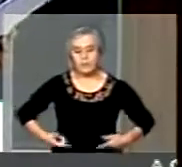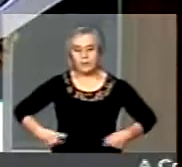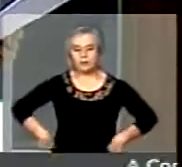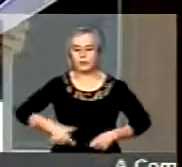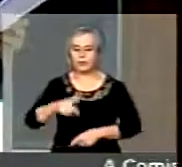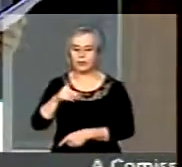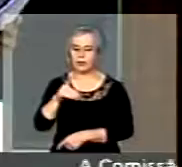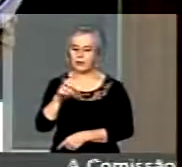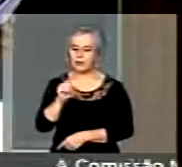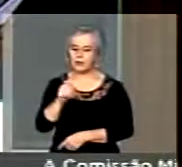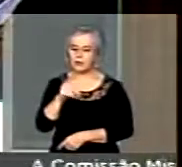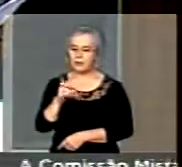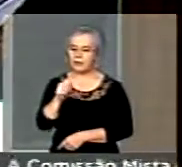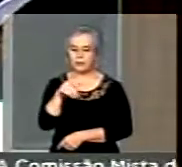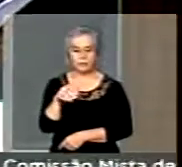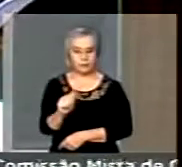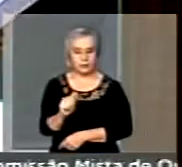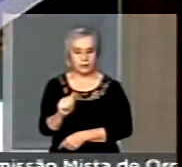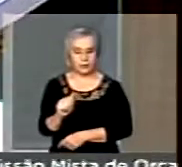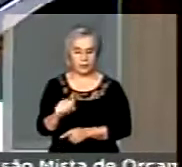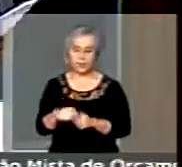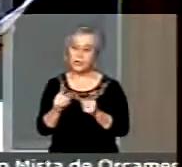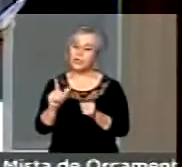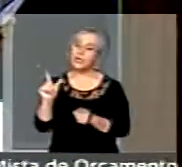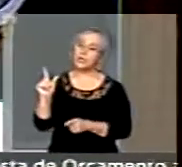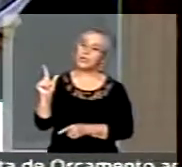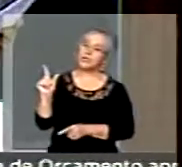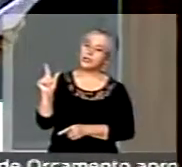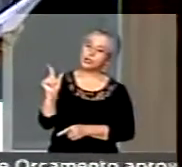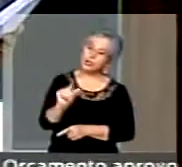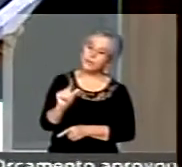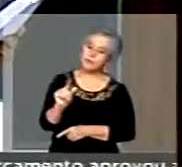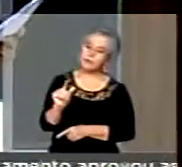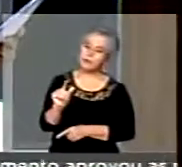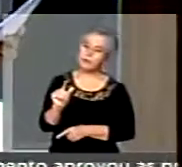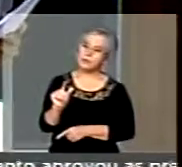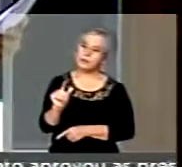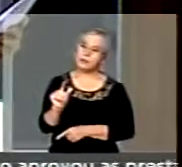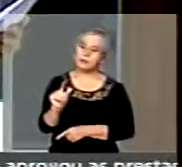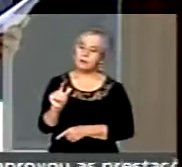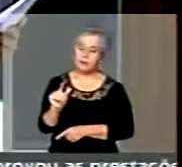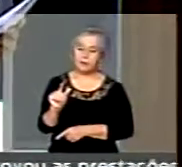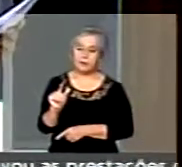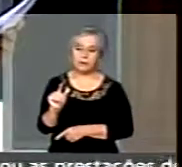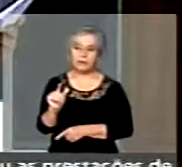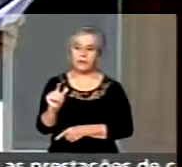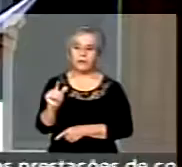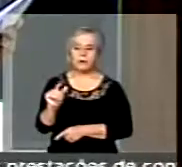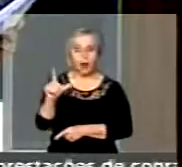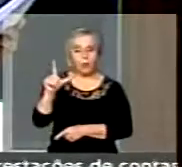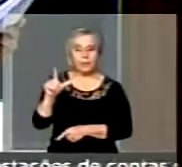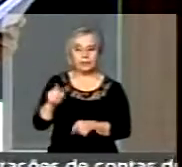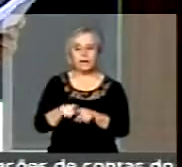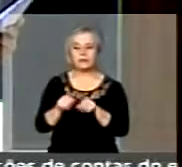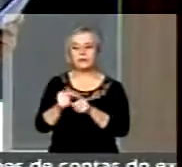via crescimento da carga tributária. Um dos principais entraves à dinamização